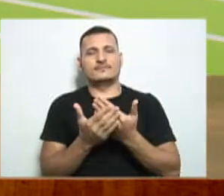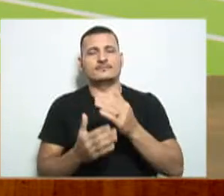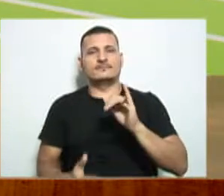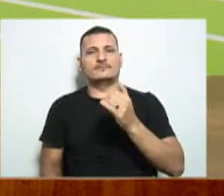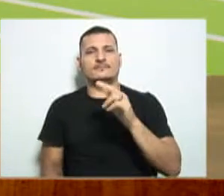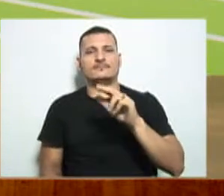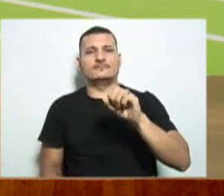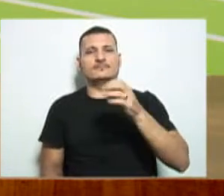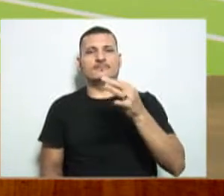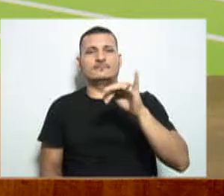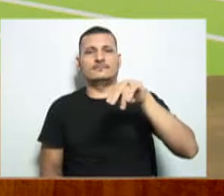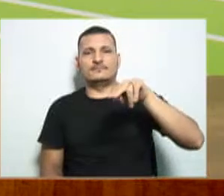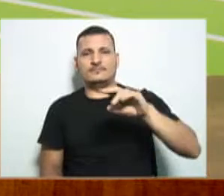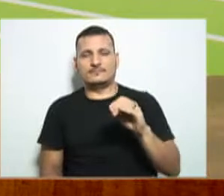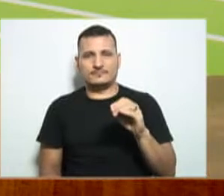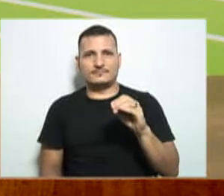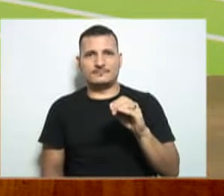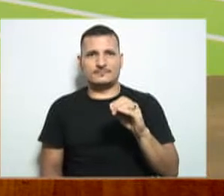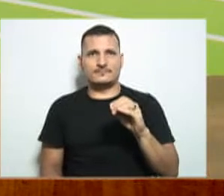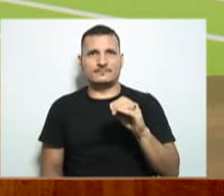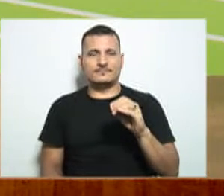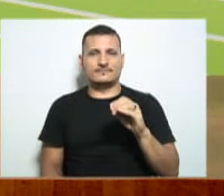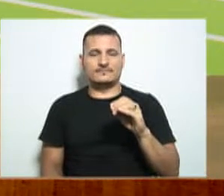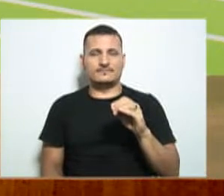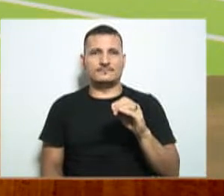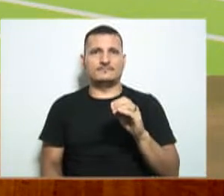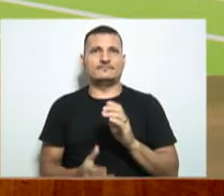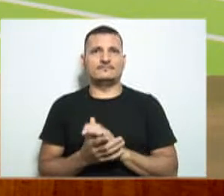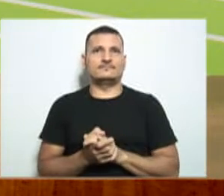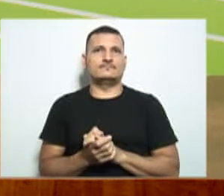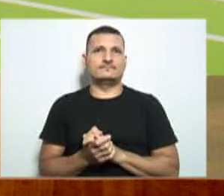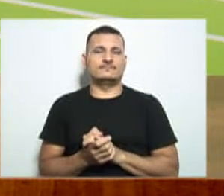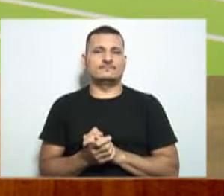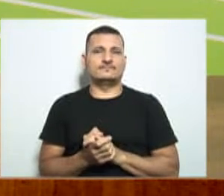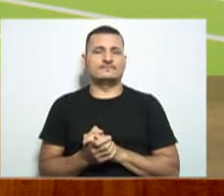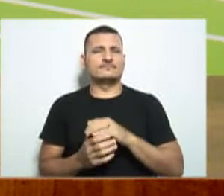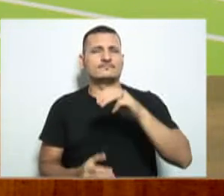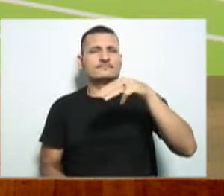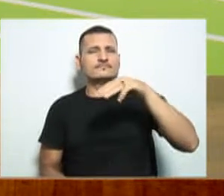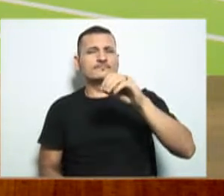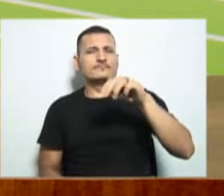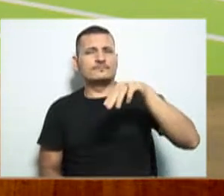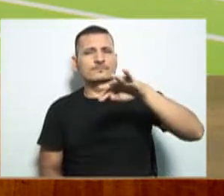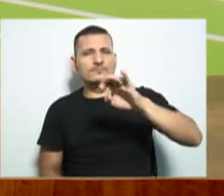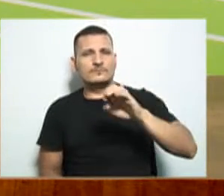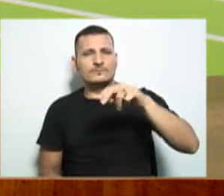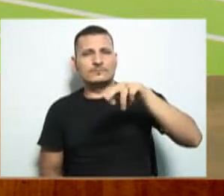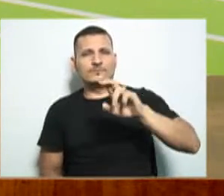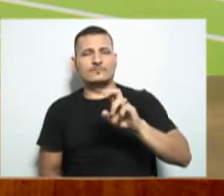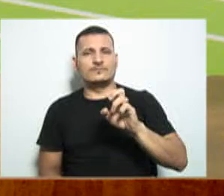mandando um alô para os alunos da Escola Justino, em Montenegro.